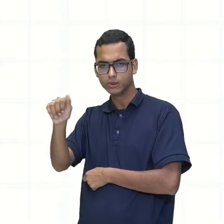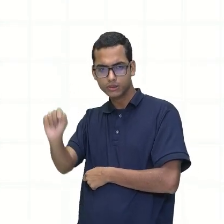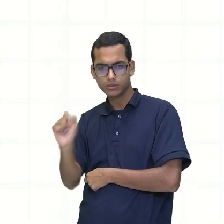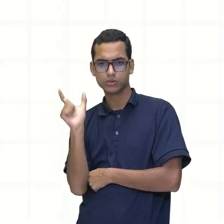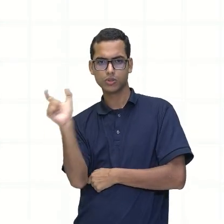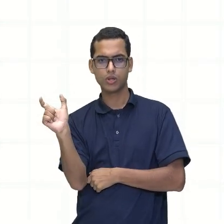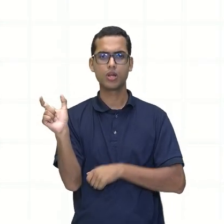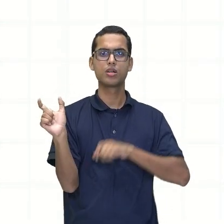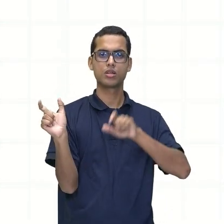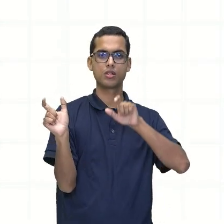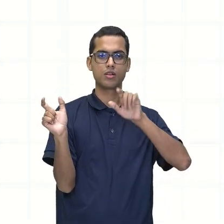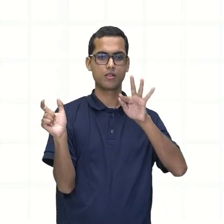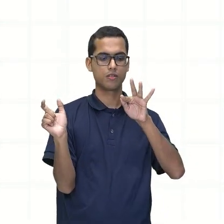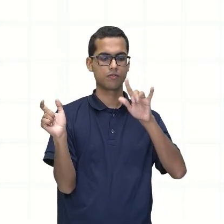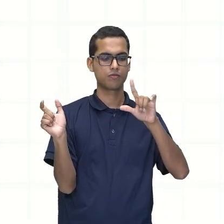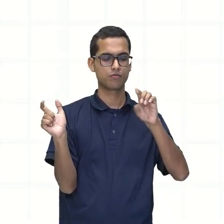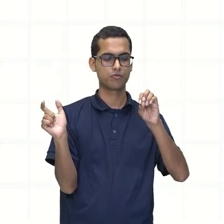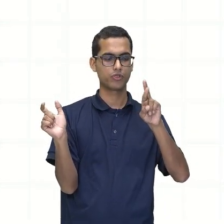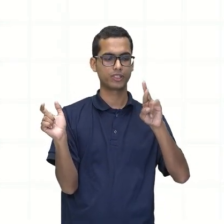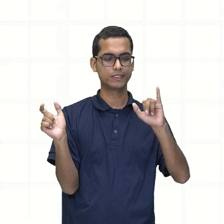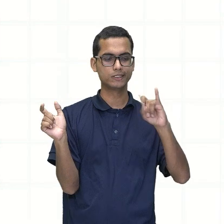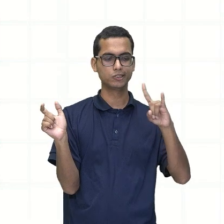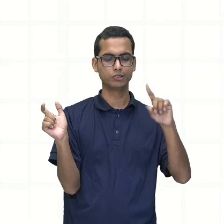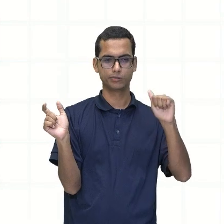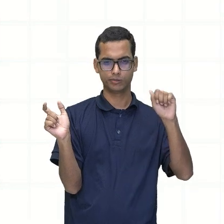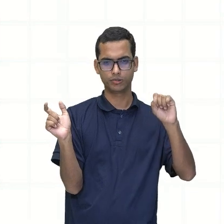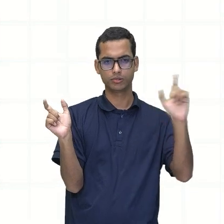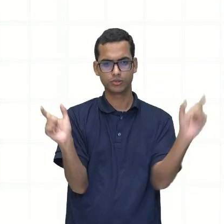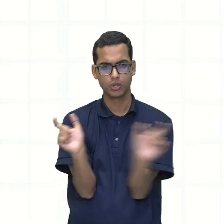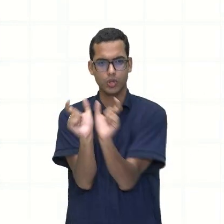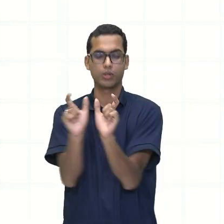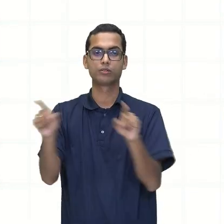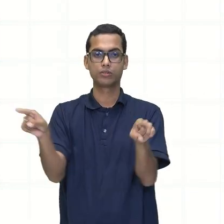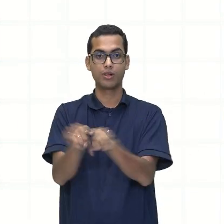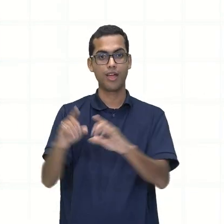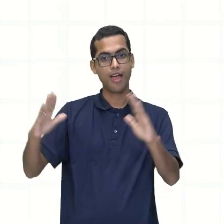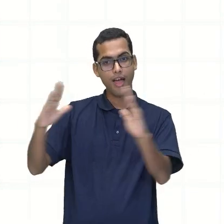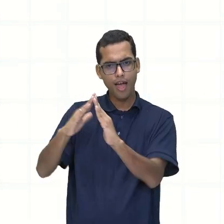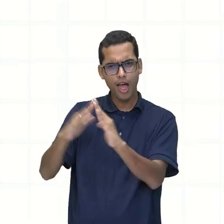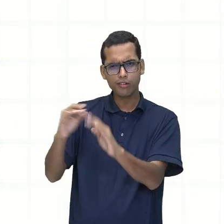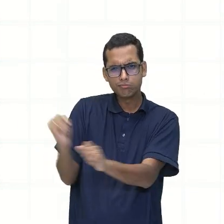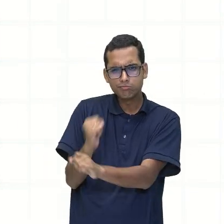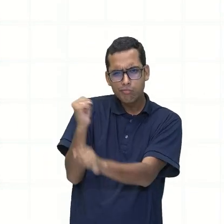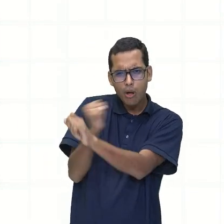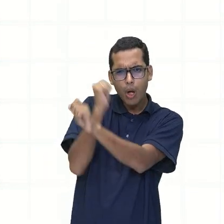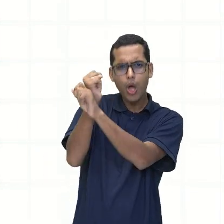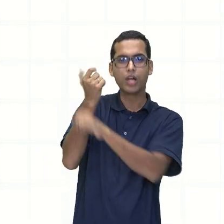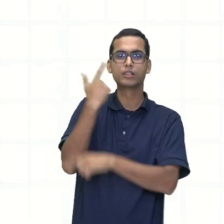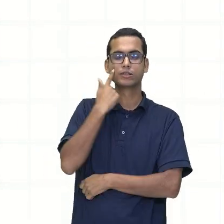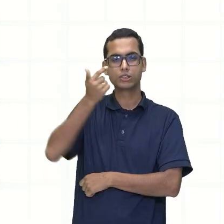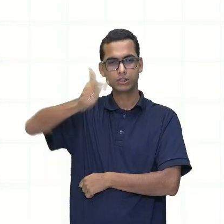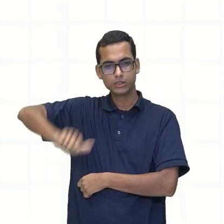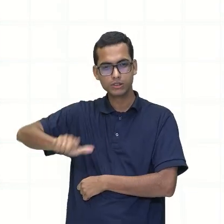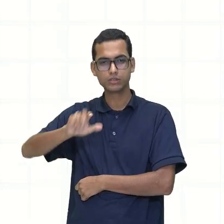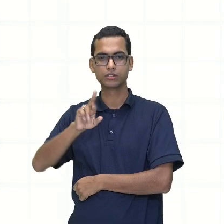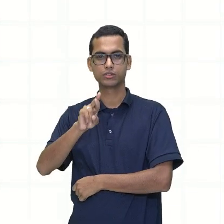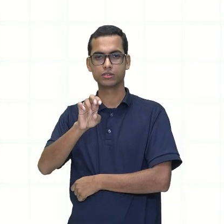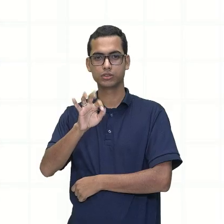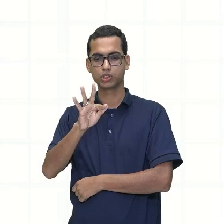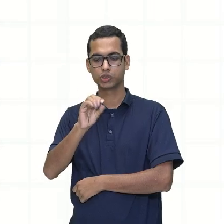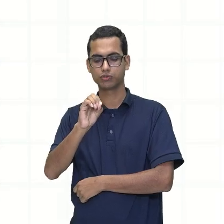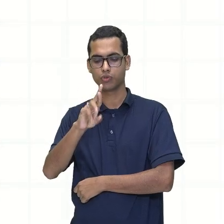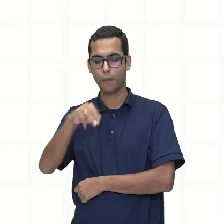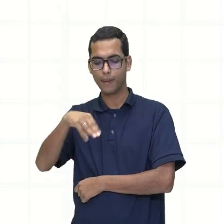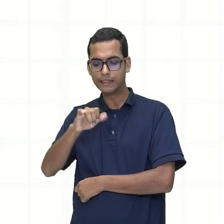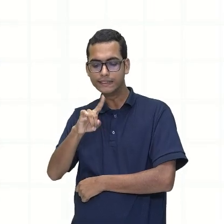árvore se encontra, floridas, né? A casa foi reformada. Então, como aquela casa se encontra? O estado que ela se